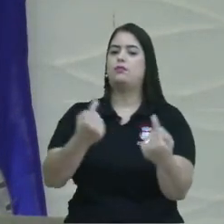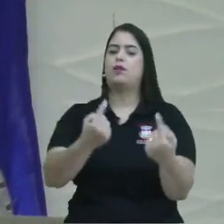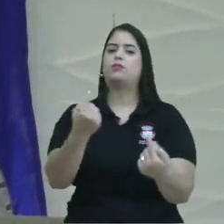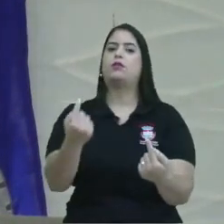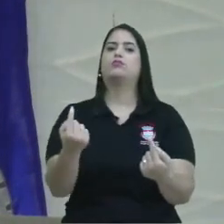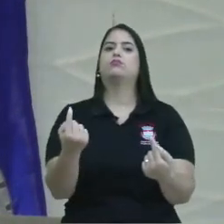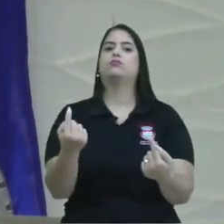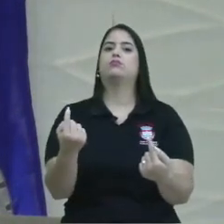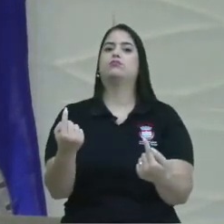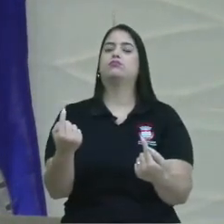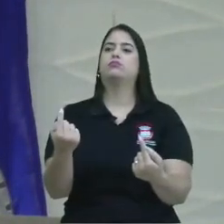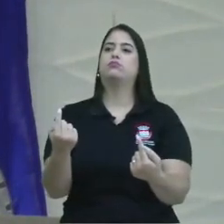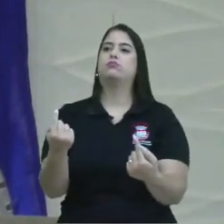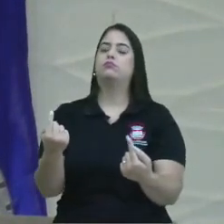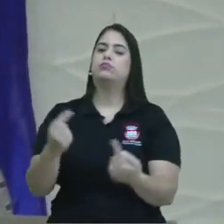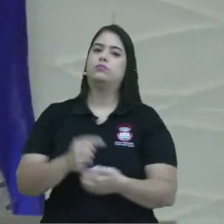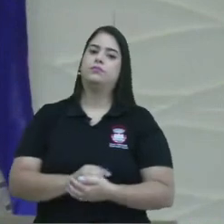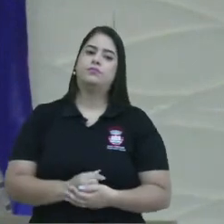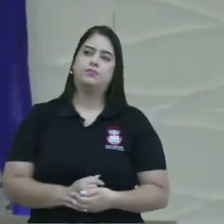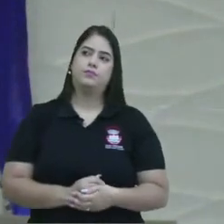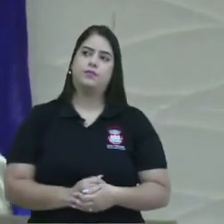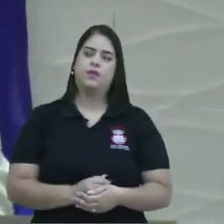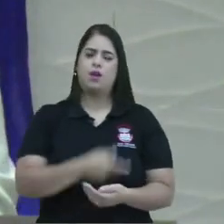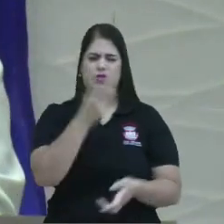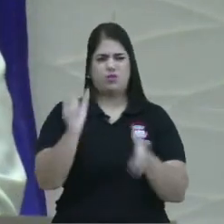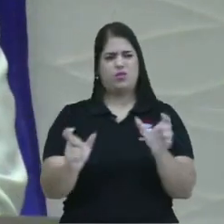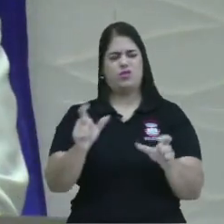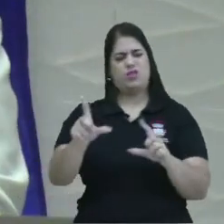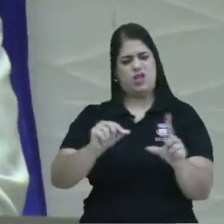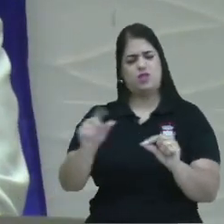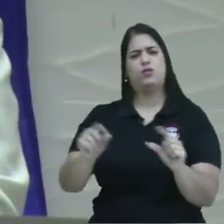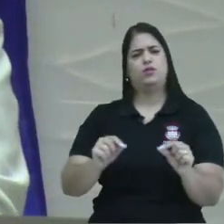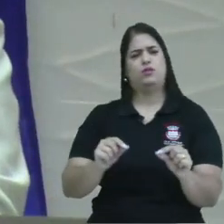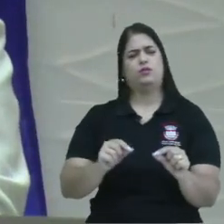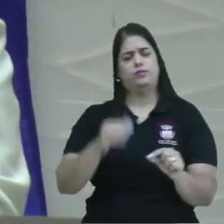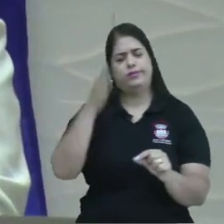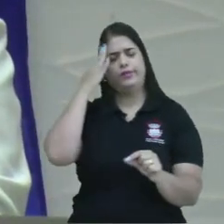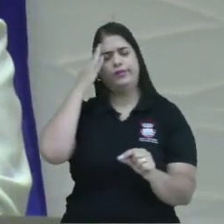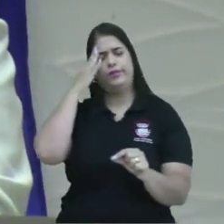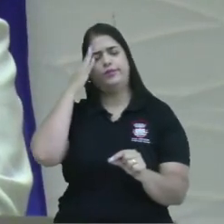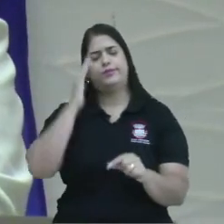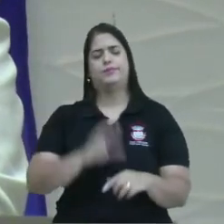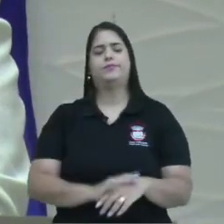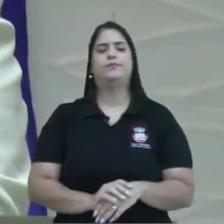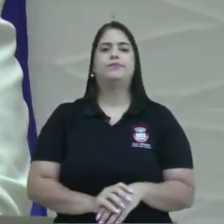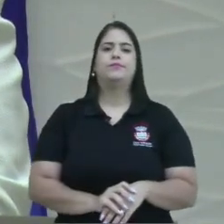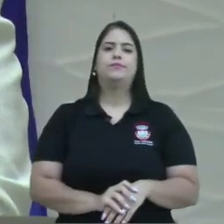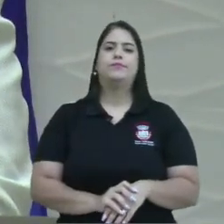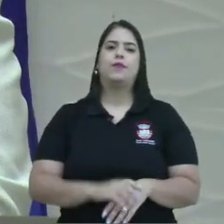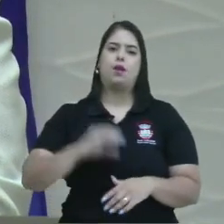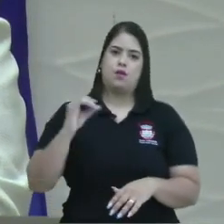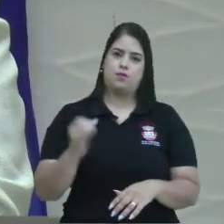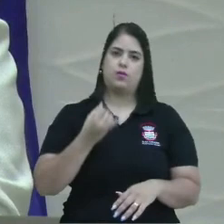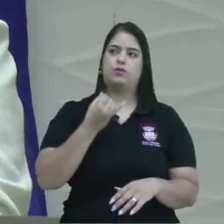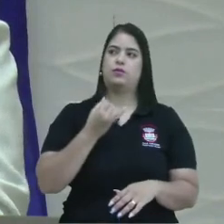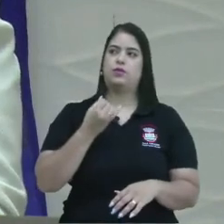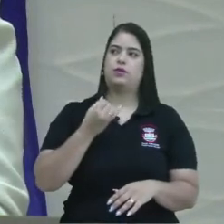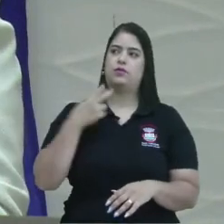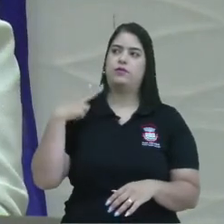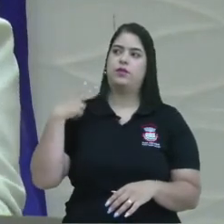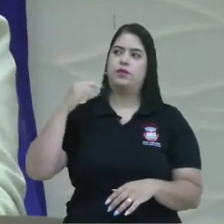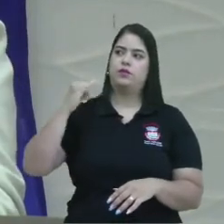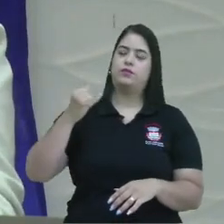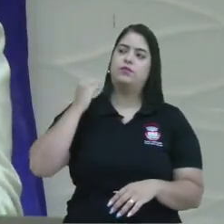tem o privilégio de ter essa missão. Então, por sua vez que a gente tem esse privilégio, vereador João, nós temos